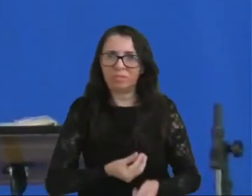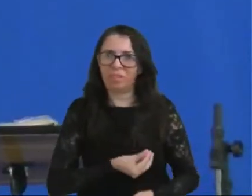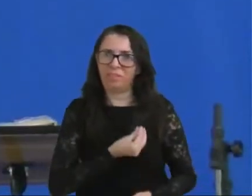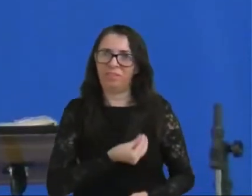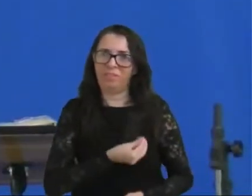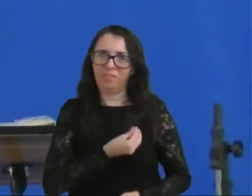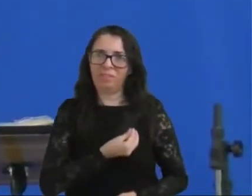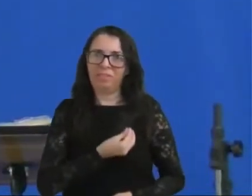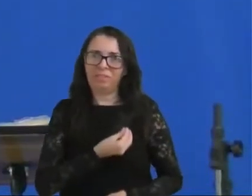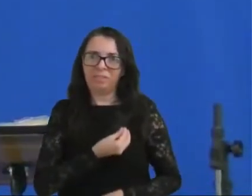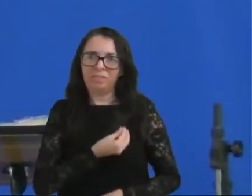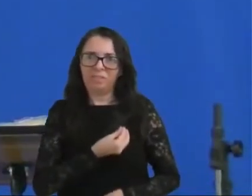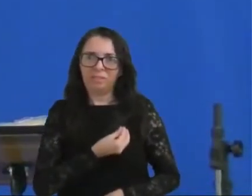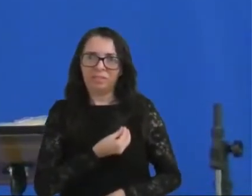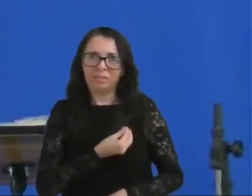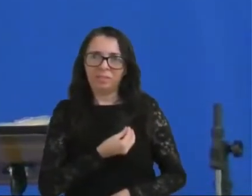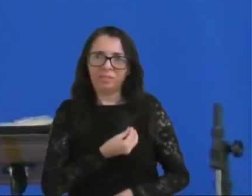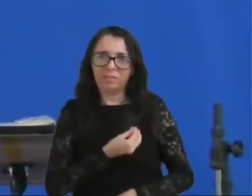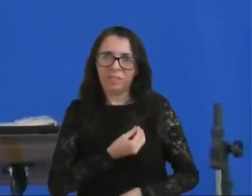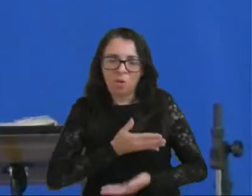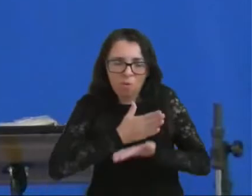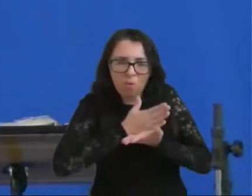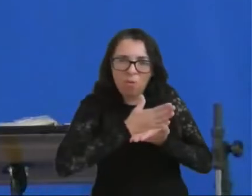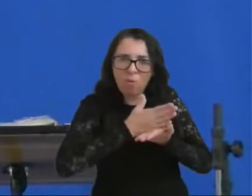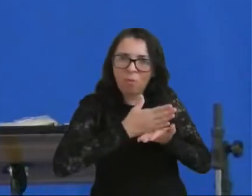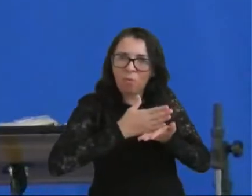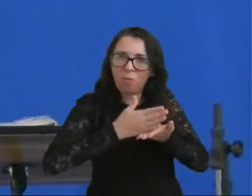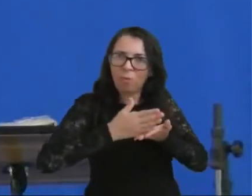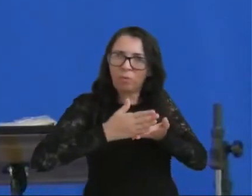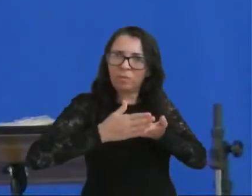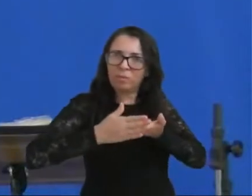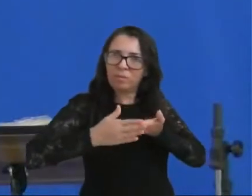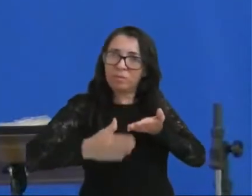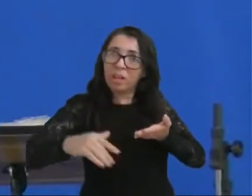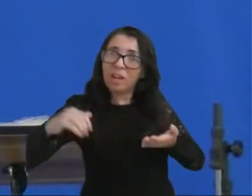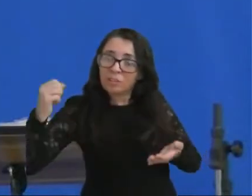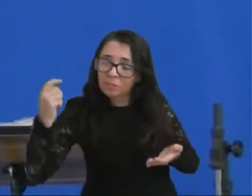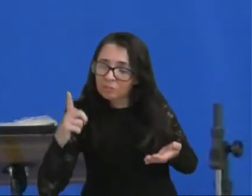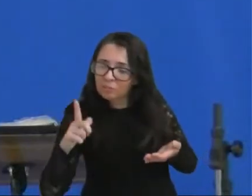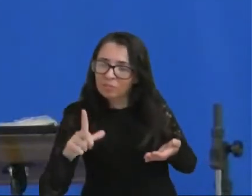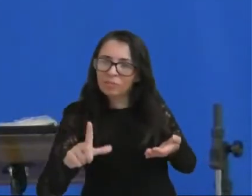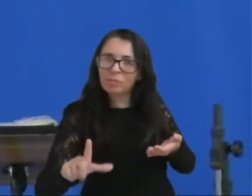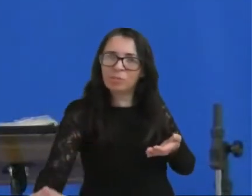amargamente. Está vendo a diferença? Está vendo como é que muda a situação?